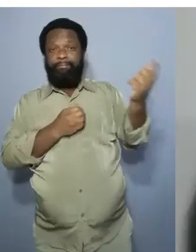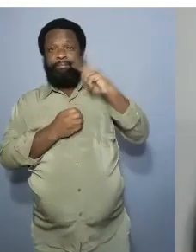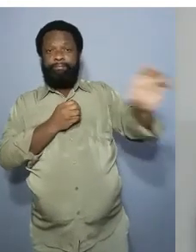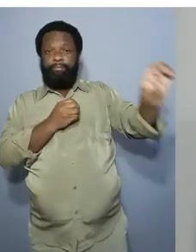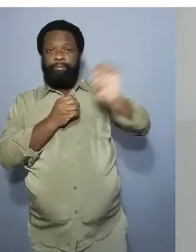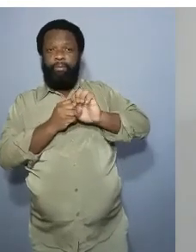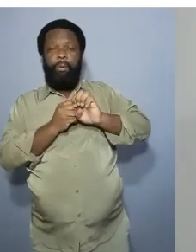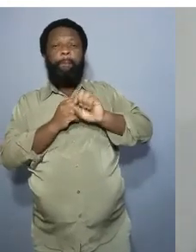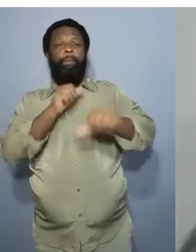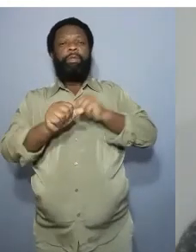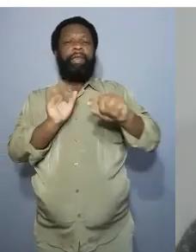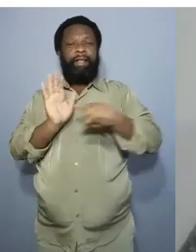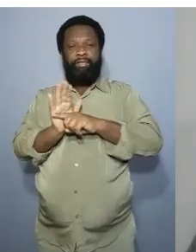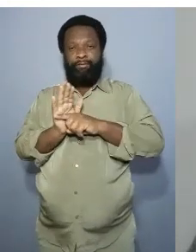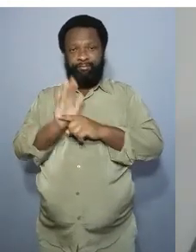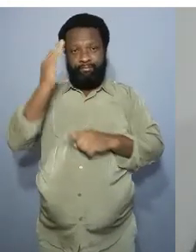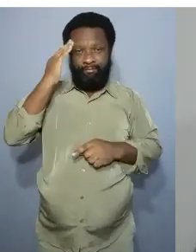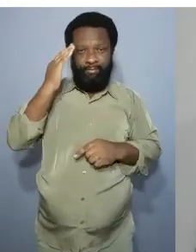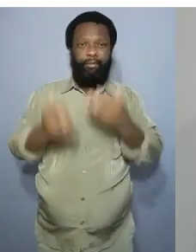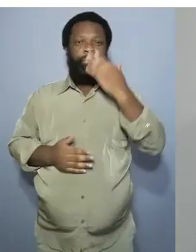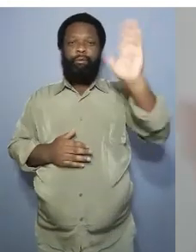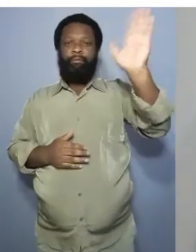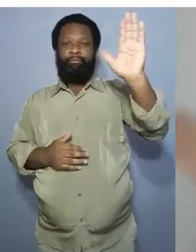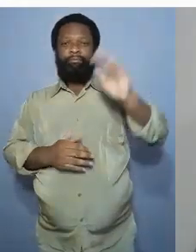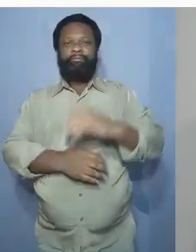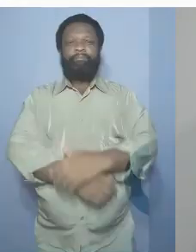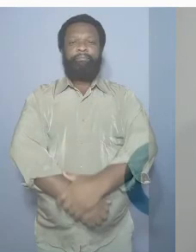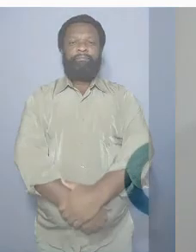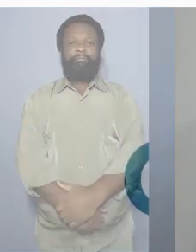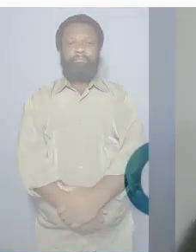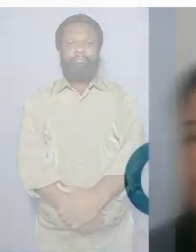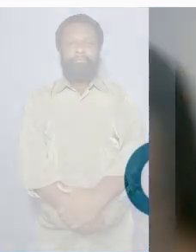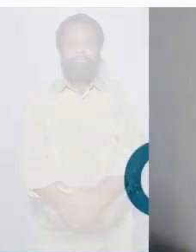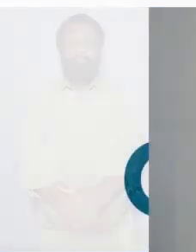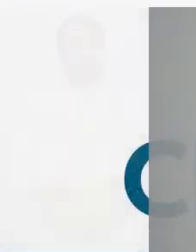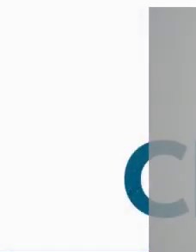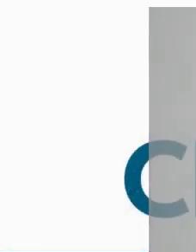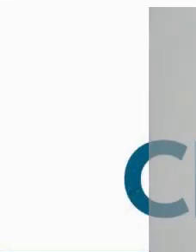ganha elétrons fica negativo. Combinado, pessoal? Um beijo, até a próxima.